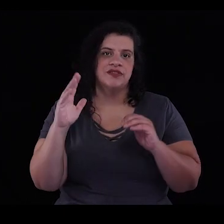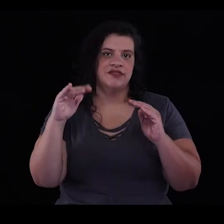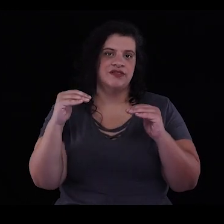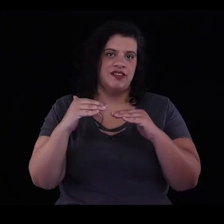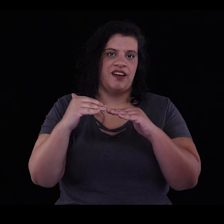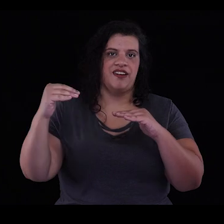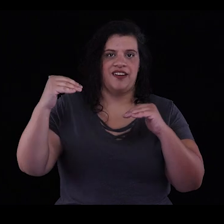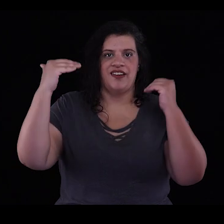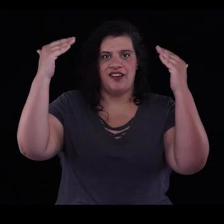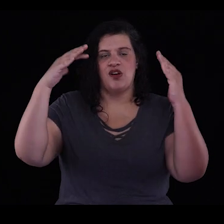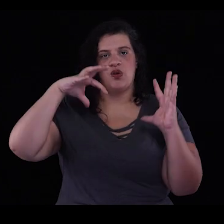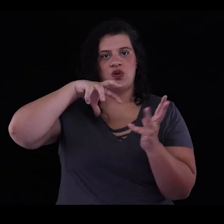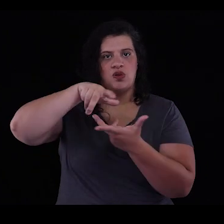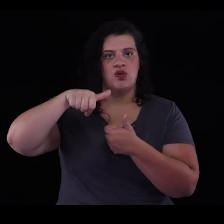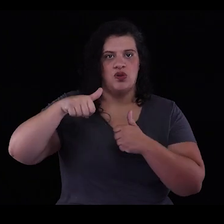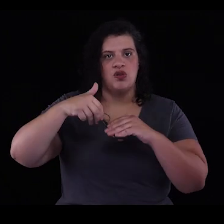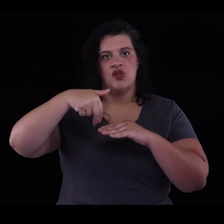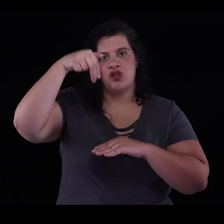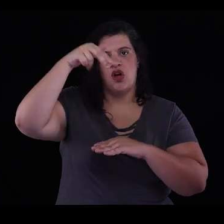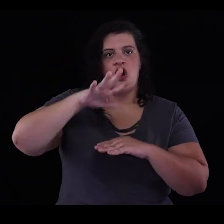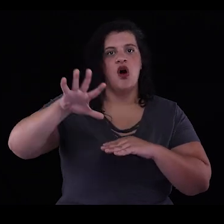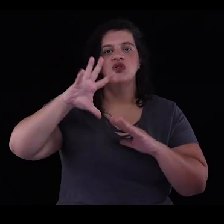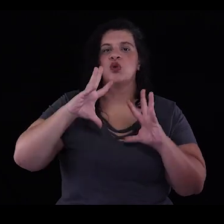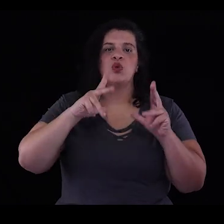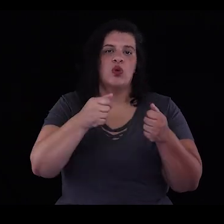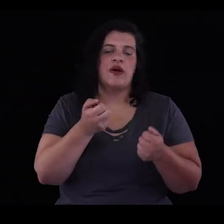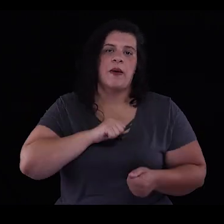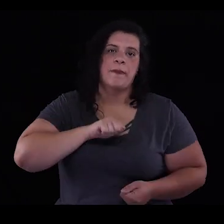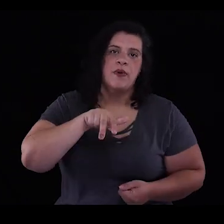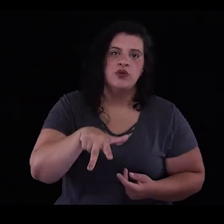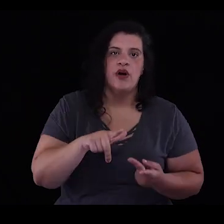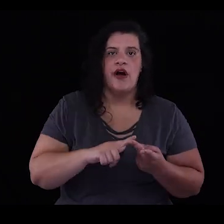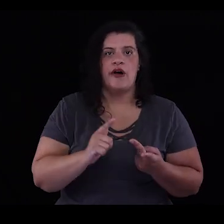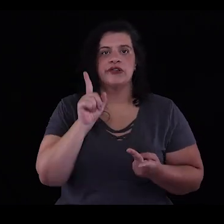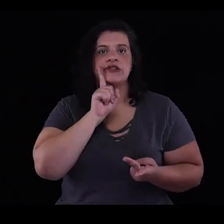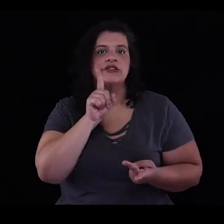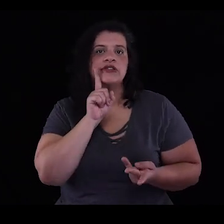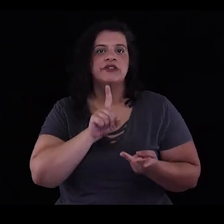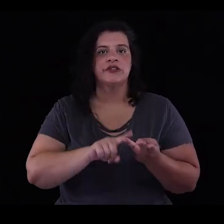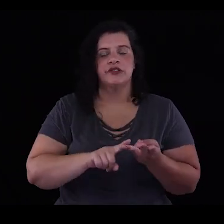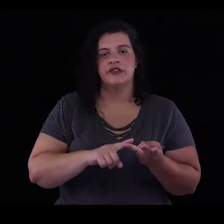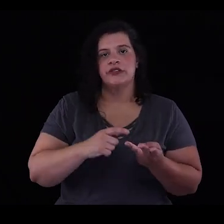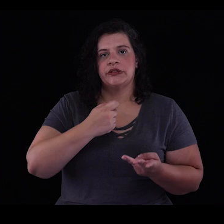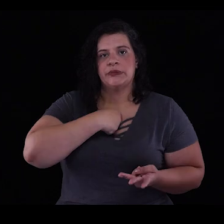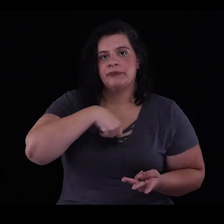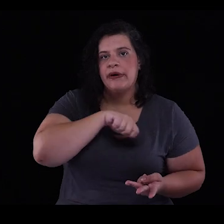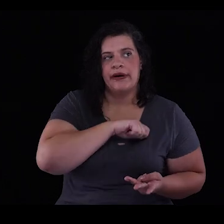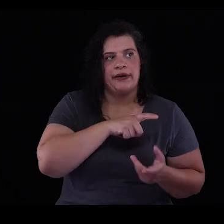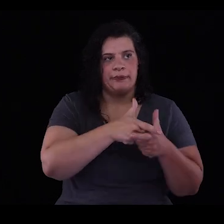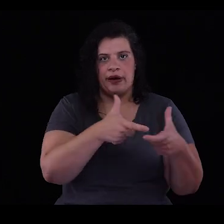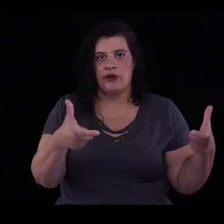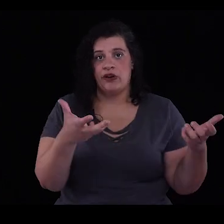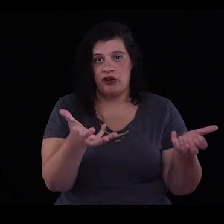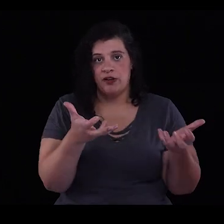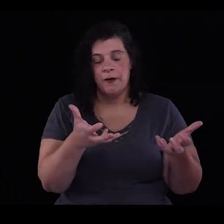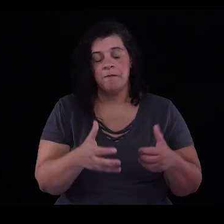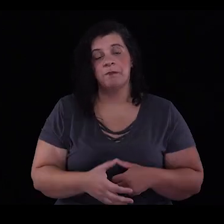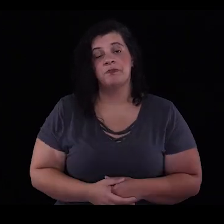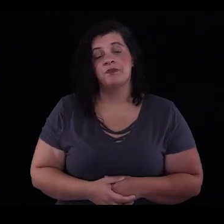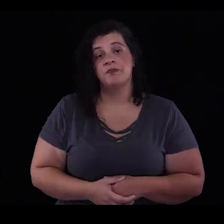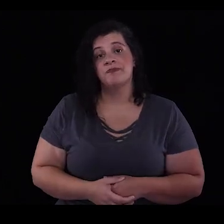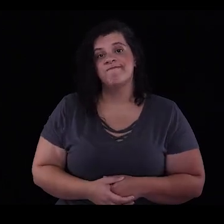Global. Então todo mundo queria ir para Portugal, para os Estados Unidos, para Espanha.